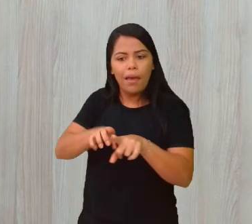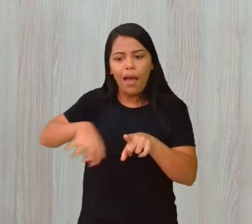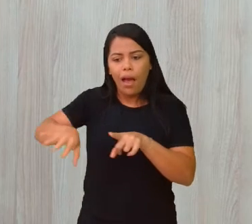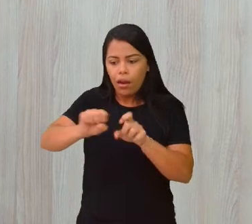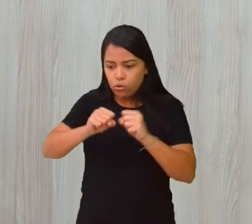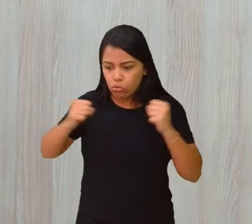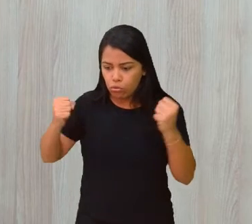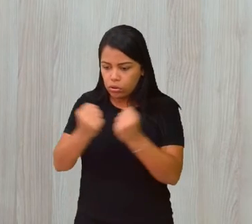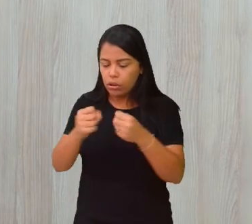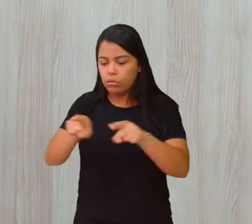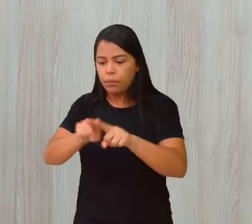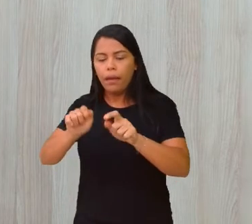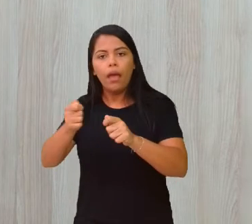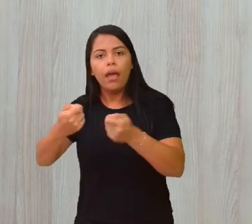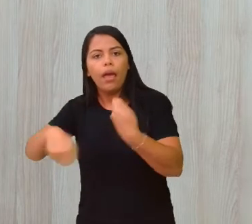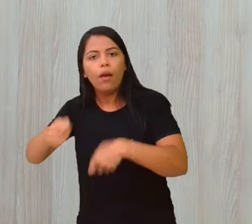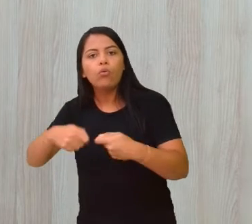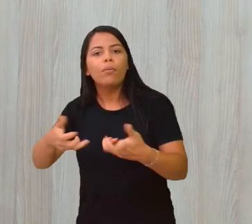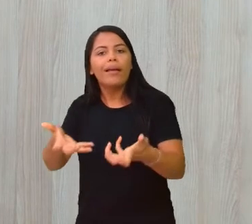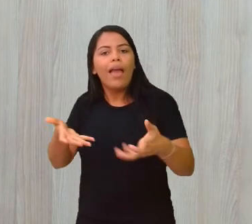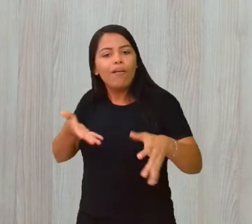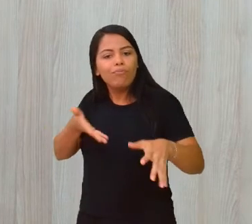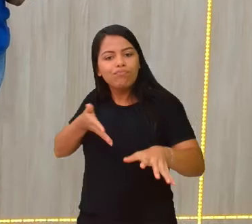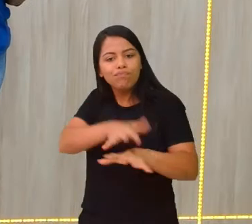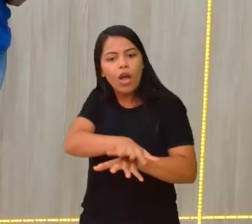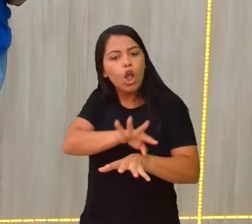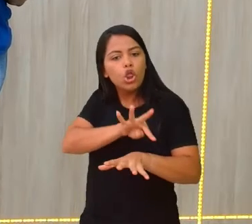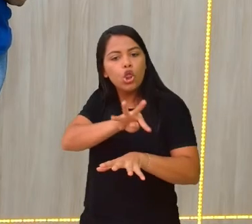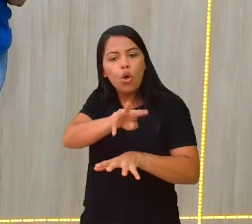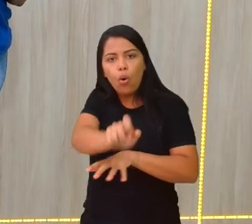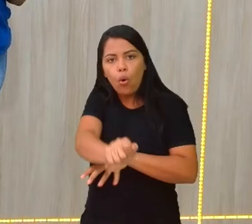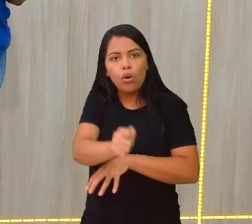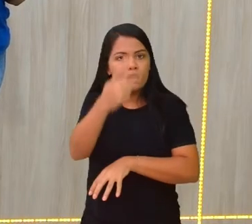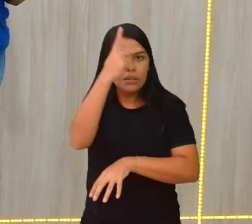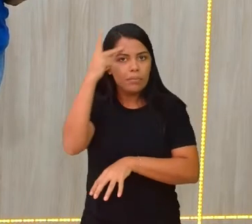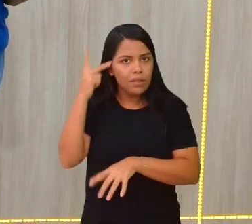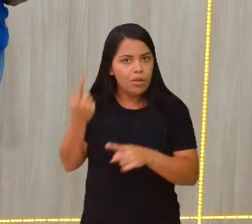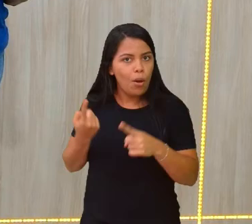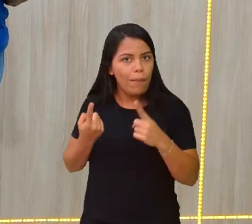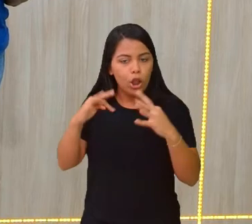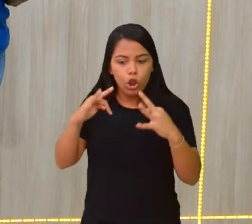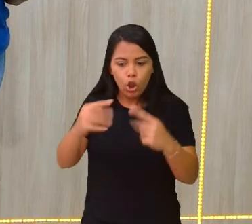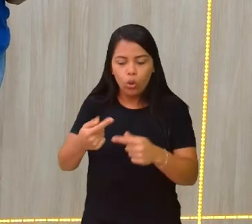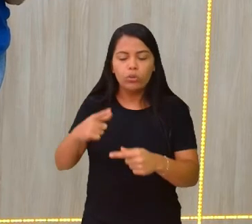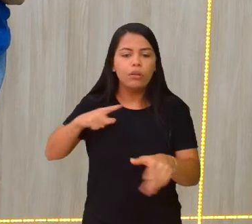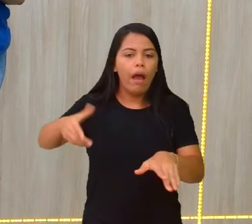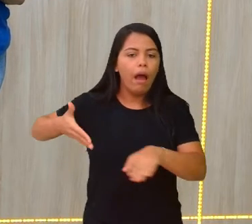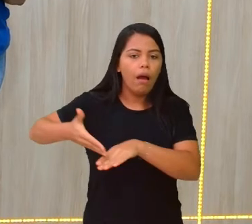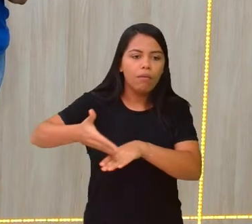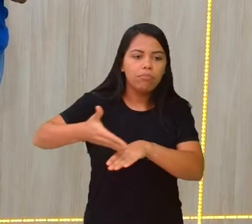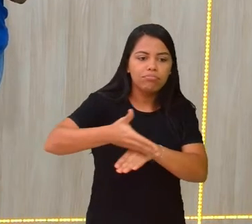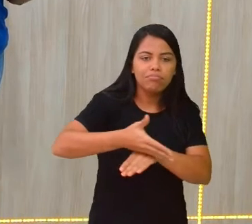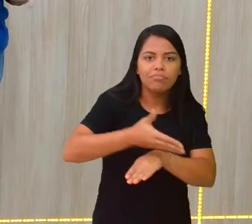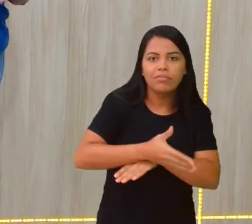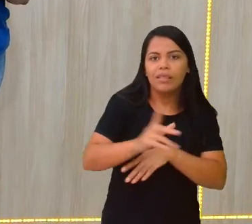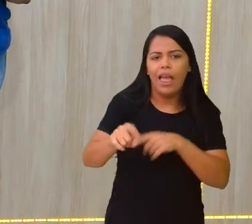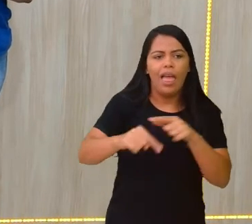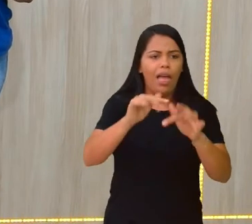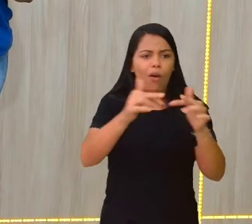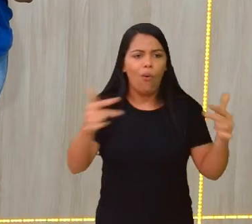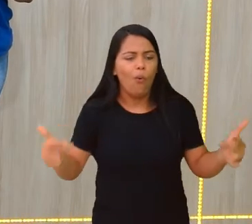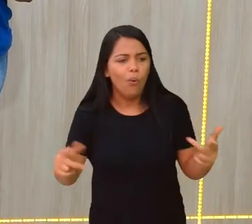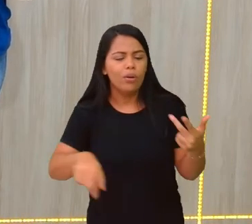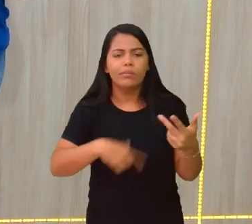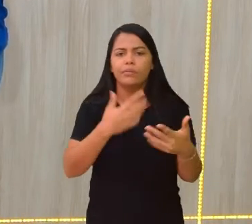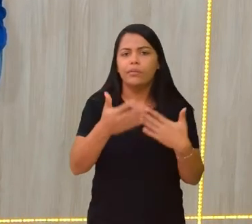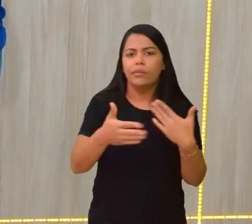abrange de uma forma que ela quer incluir todas as pessoas, para que todos tenham acesso, né, a aqueles produtos, né,